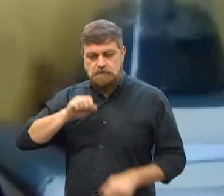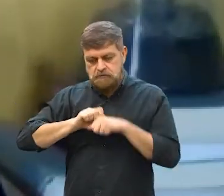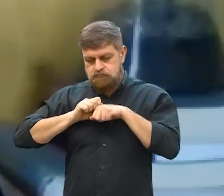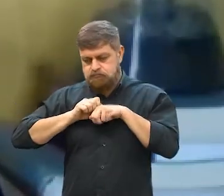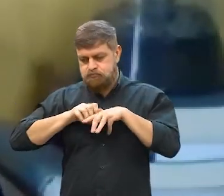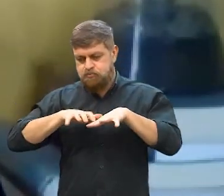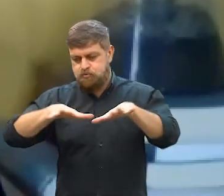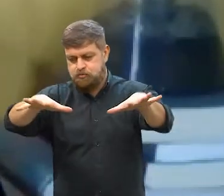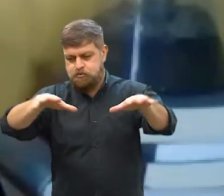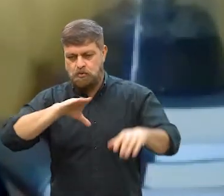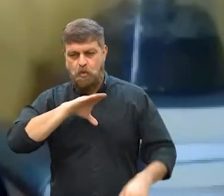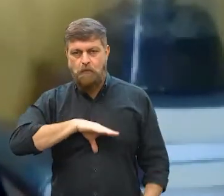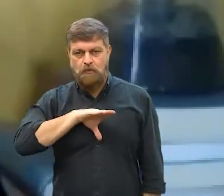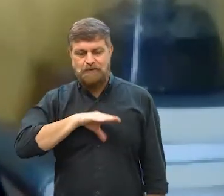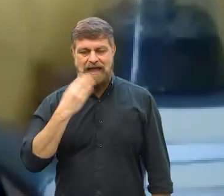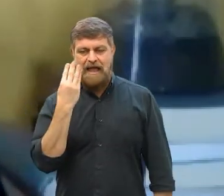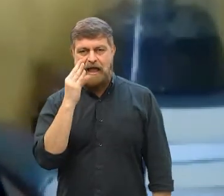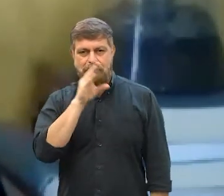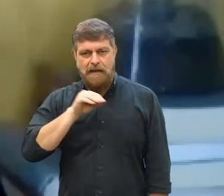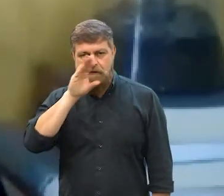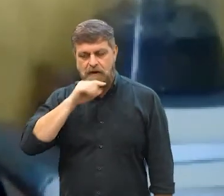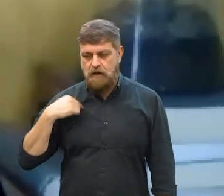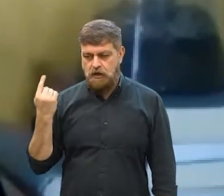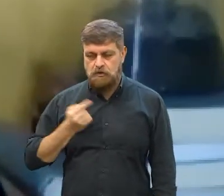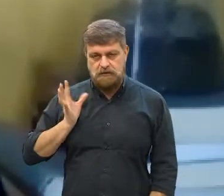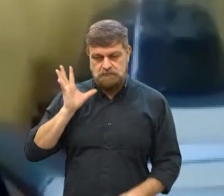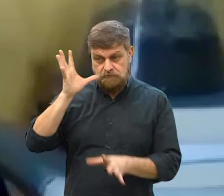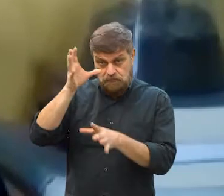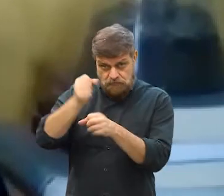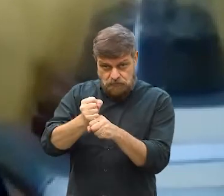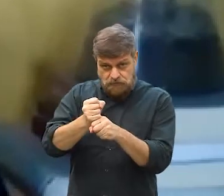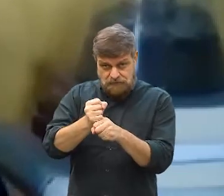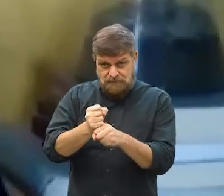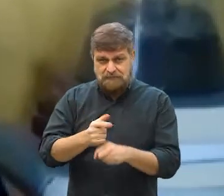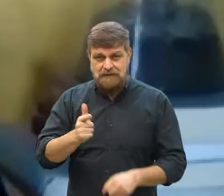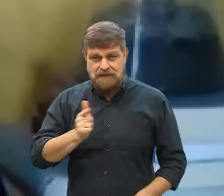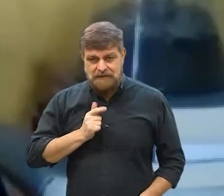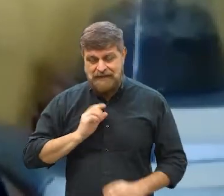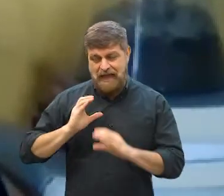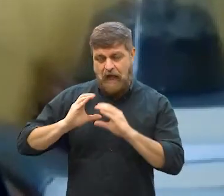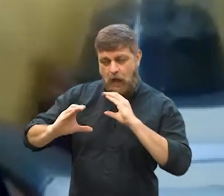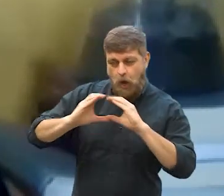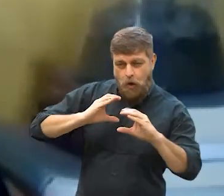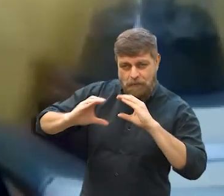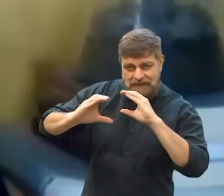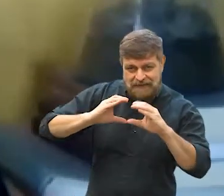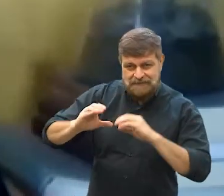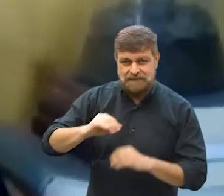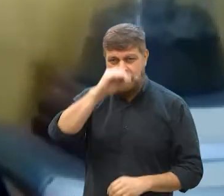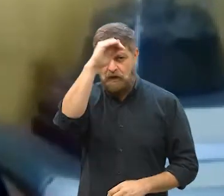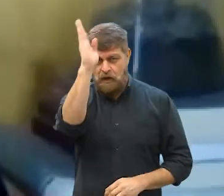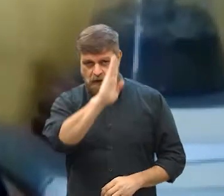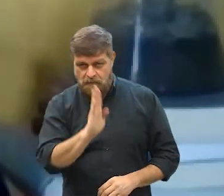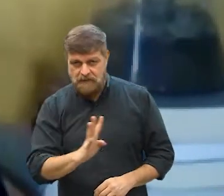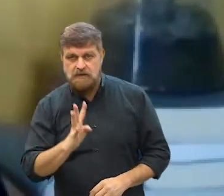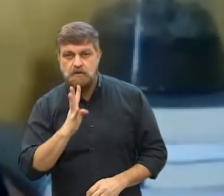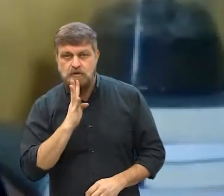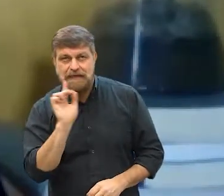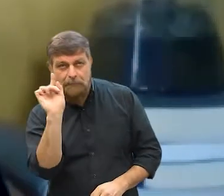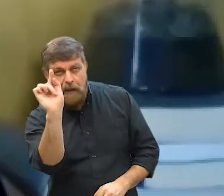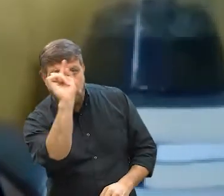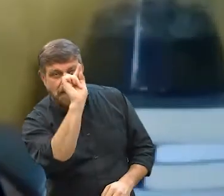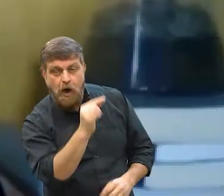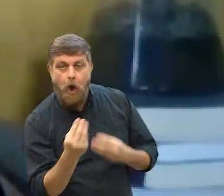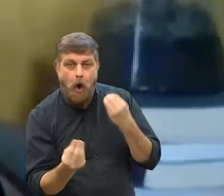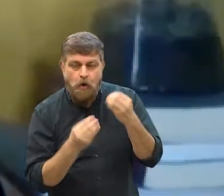portuguesa para todo o país Então eu acho que se nós somos unificados hoje Se nós temos a comunicação se o Brasil se conhece